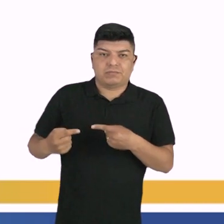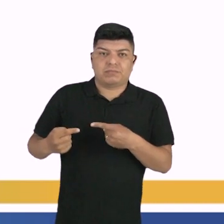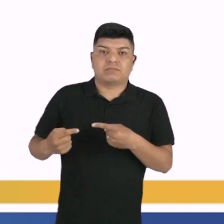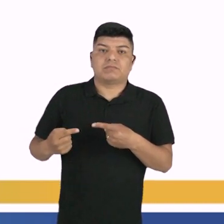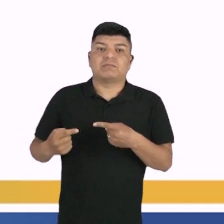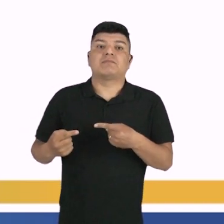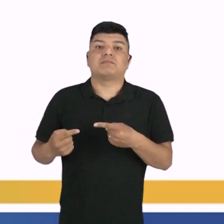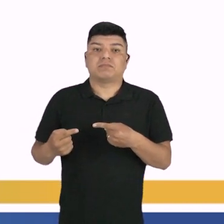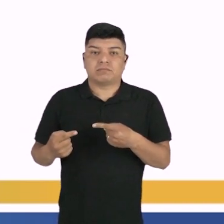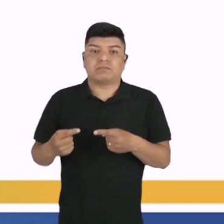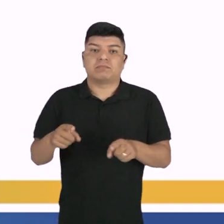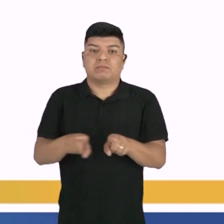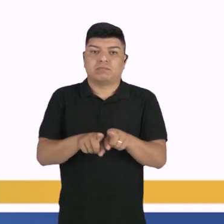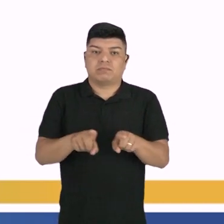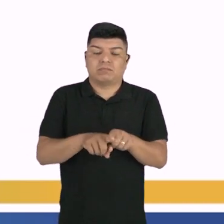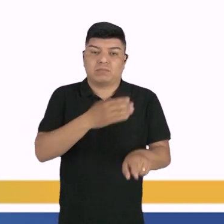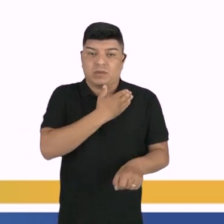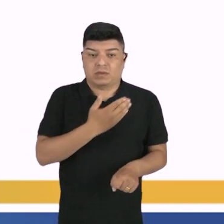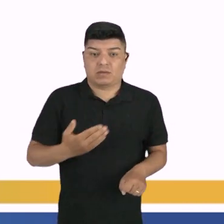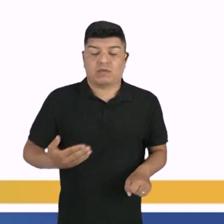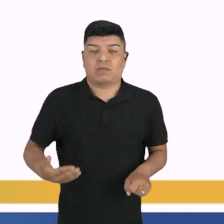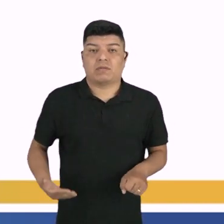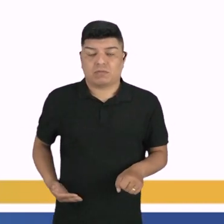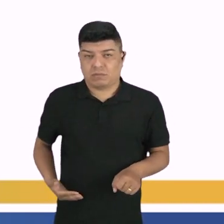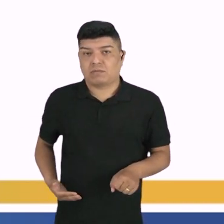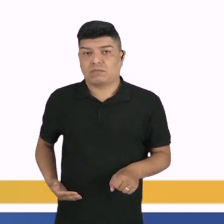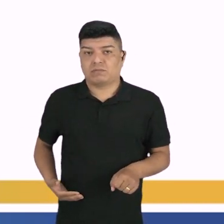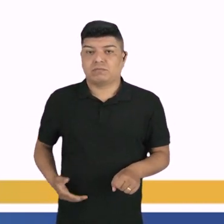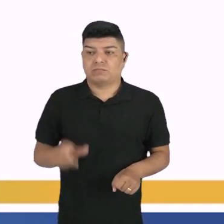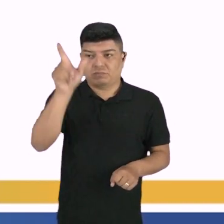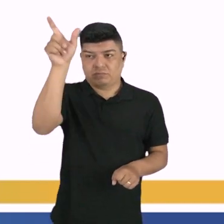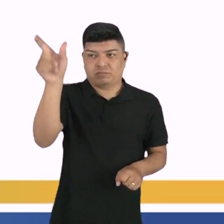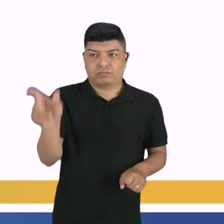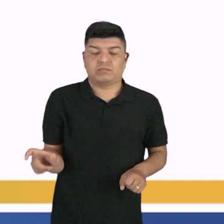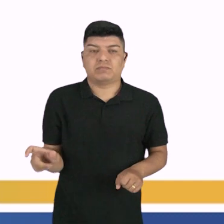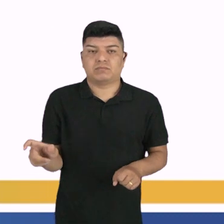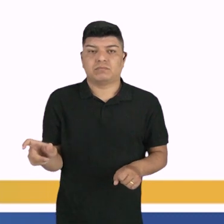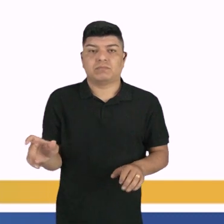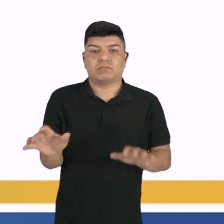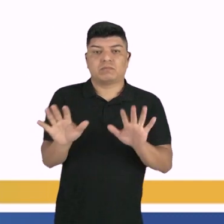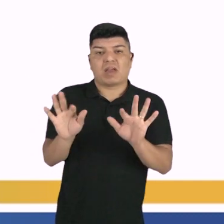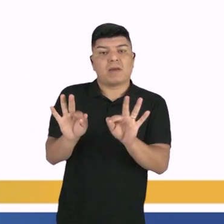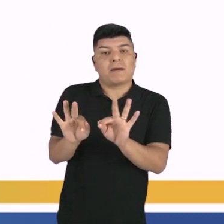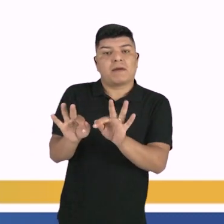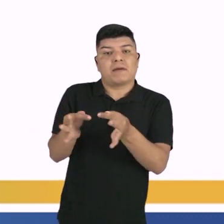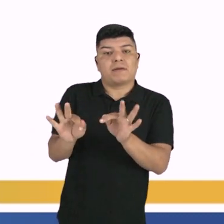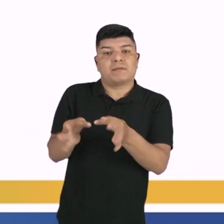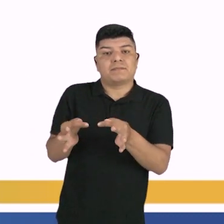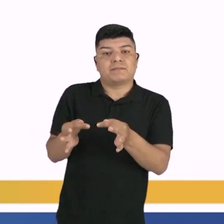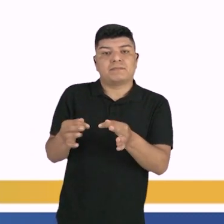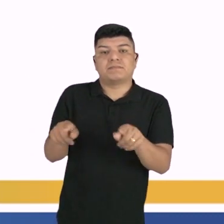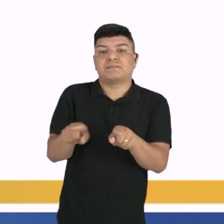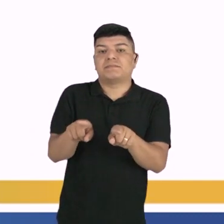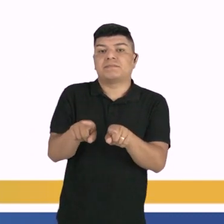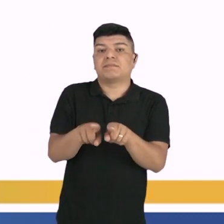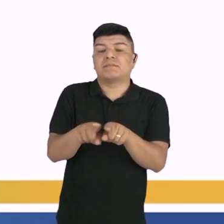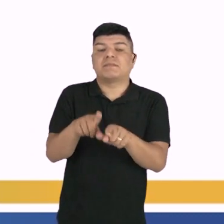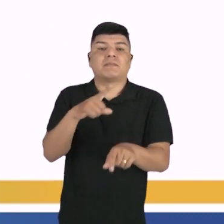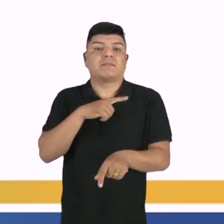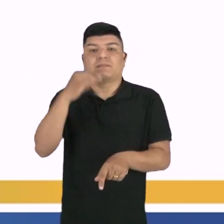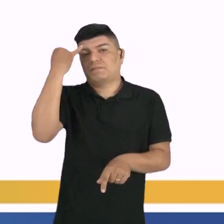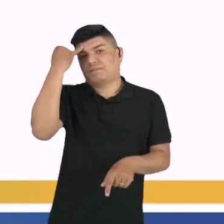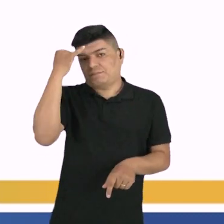exercício dos governos por parte de um governante, eles simplesmente criaram idealizações.